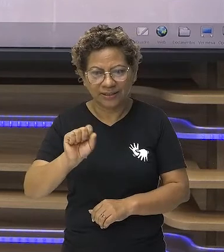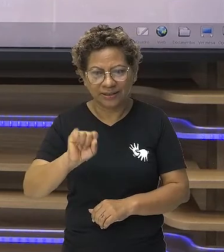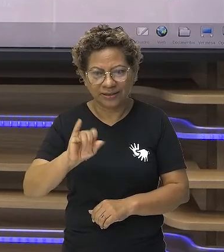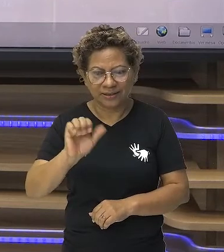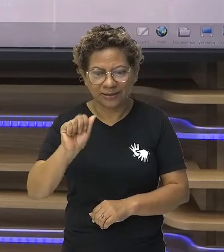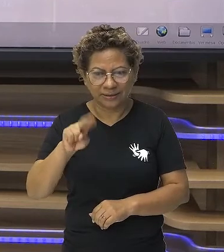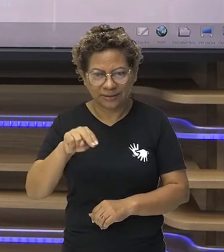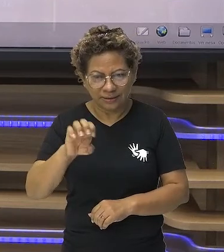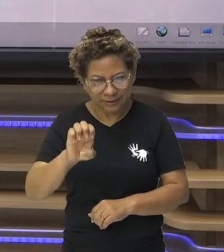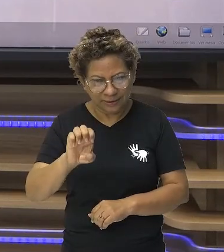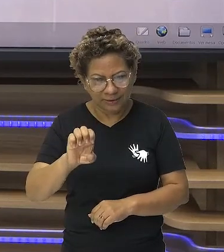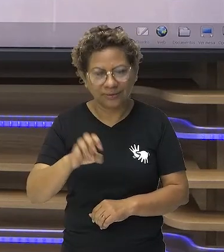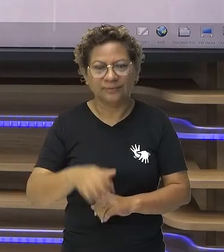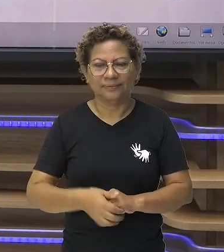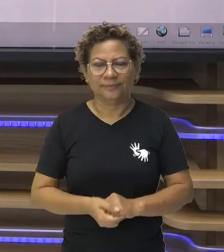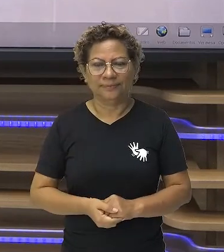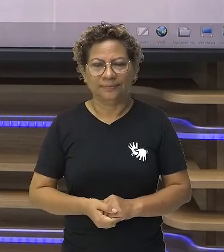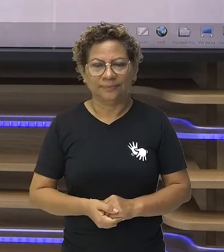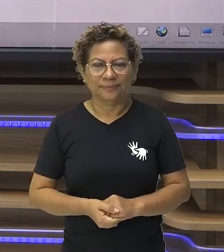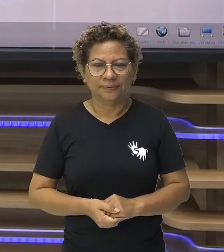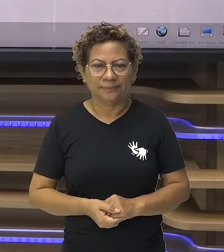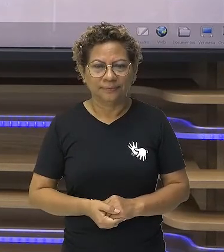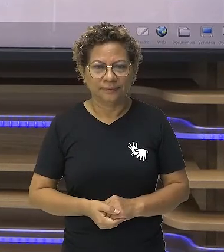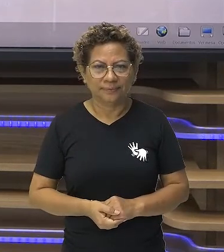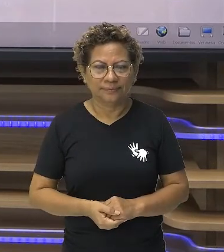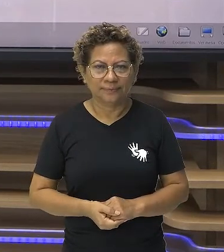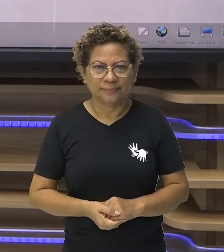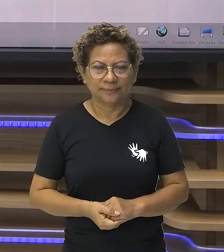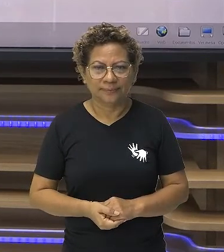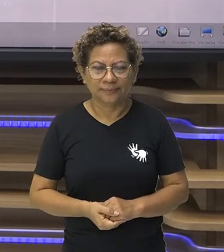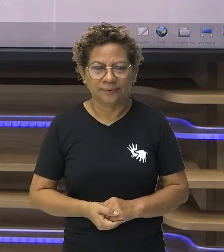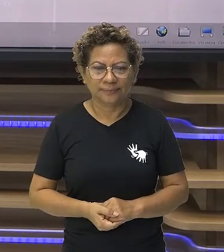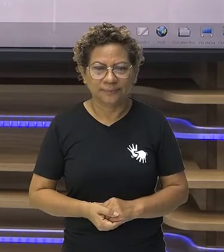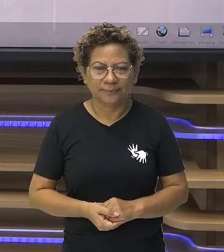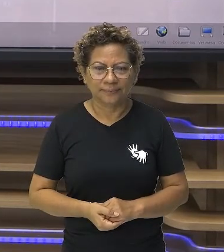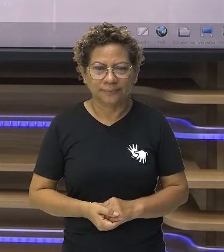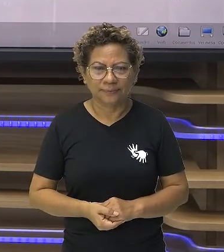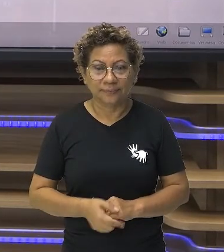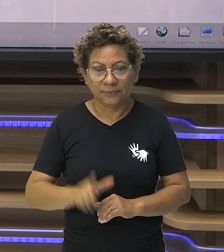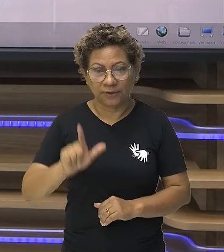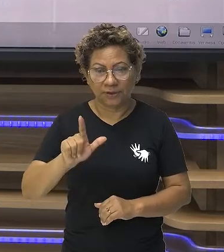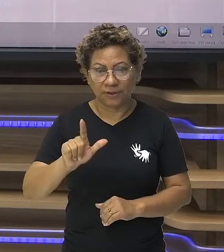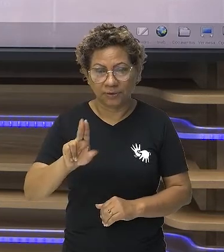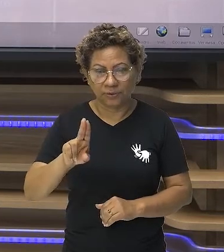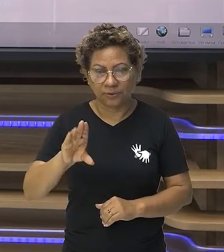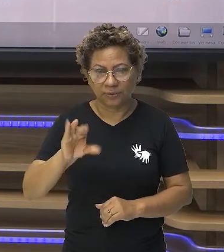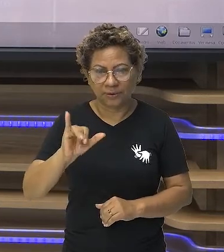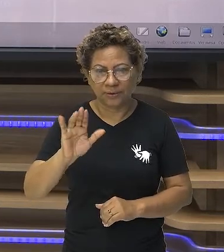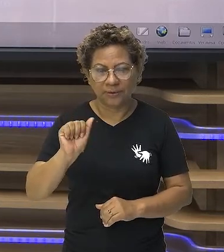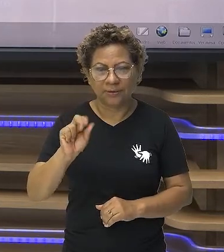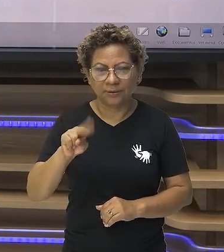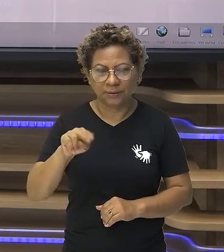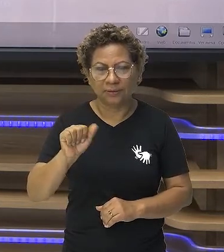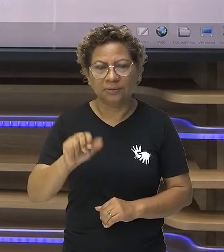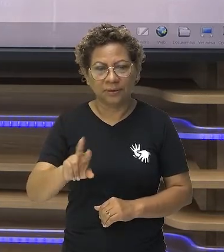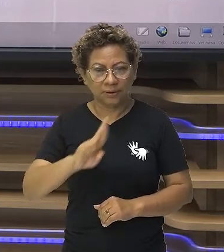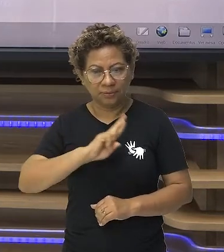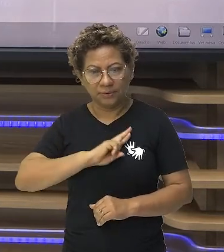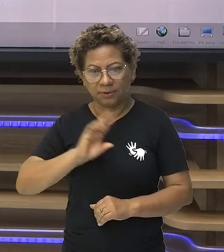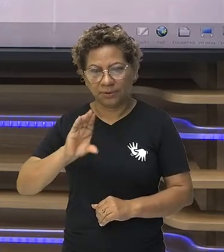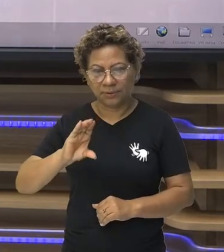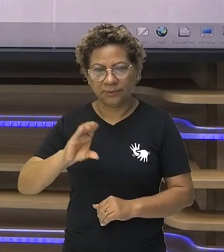tá, Geisiane? Vamos lá, então. Cadê? Luciano colocou a letra